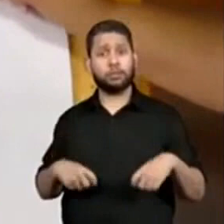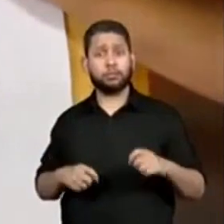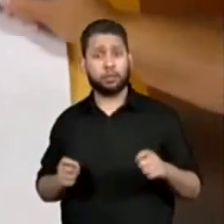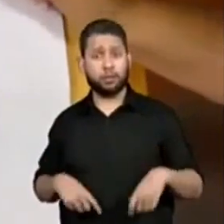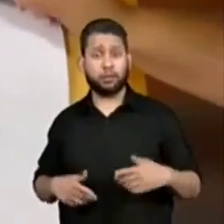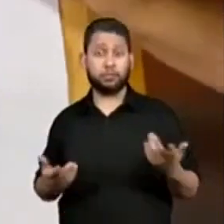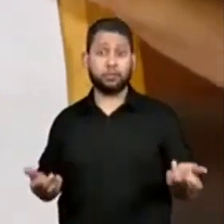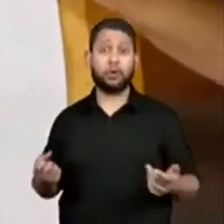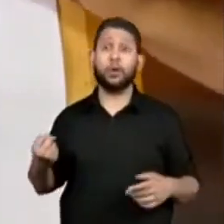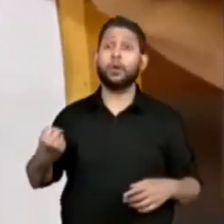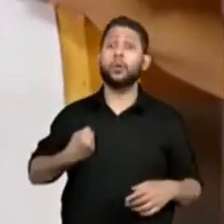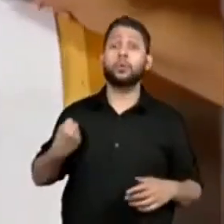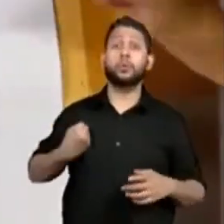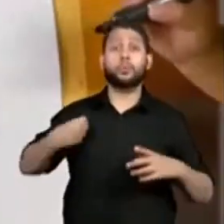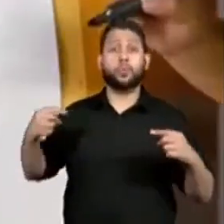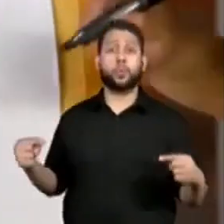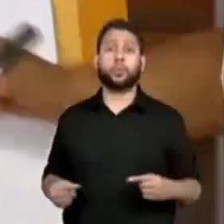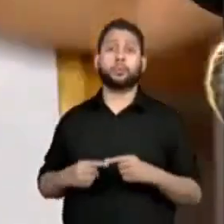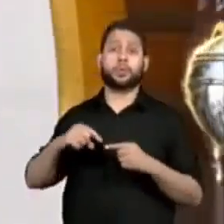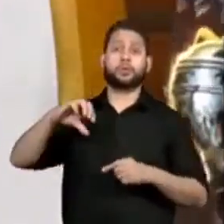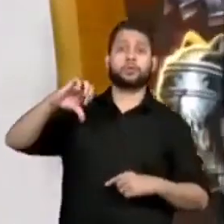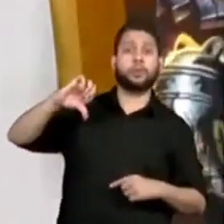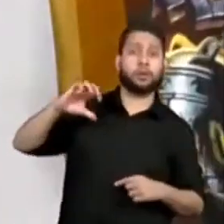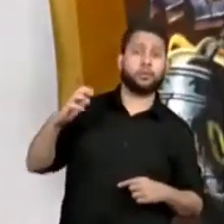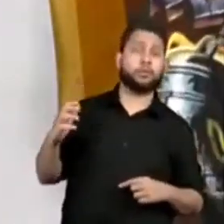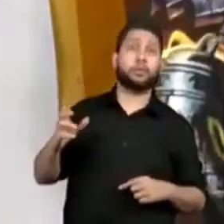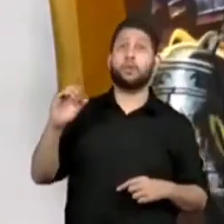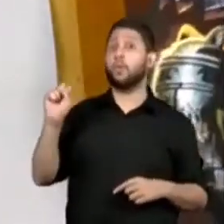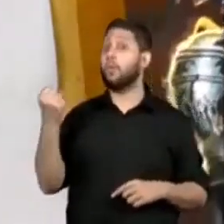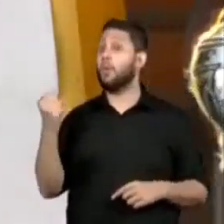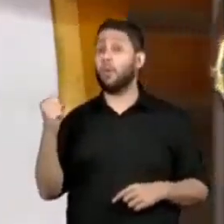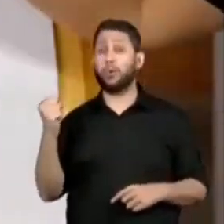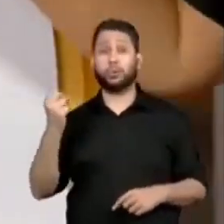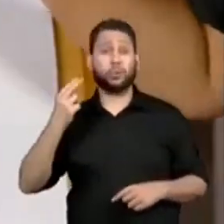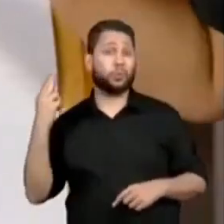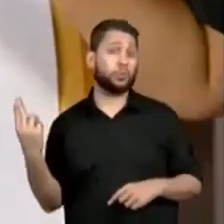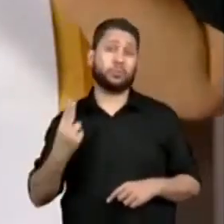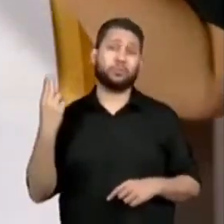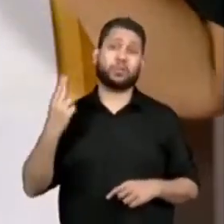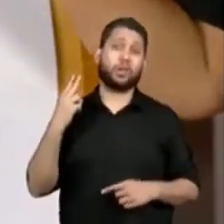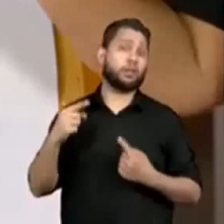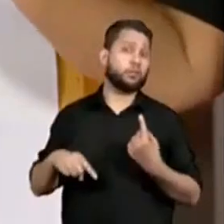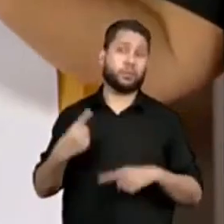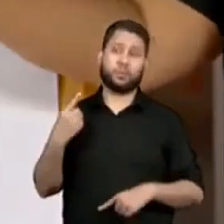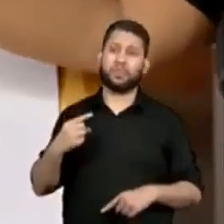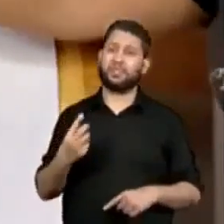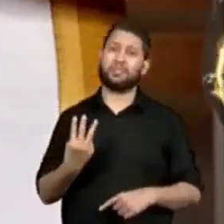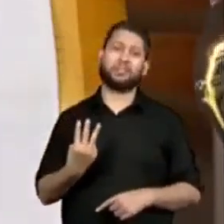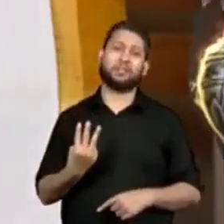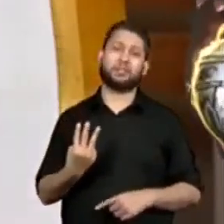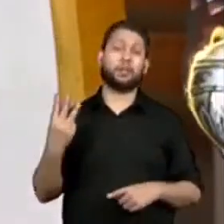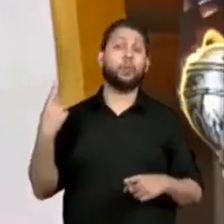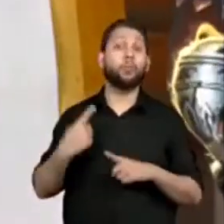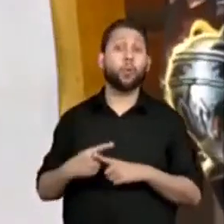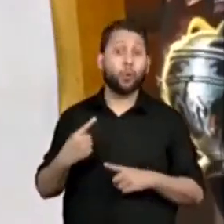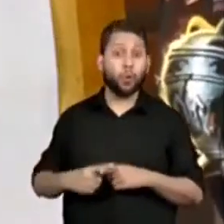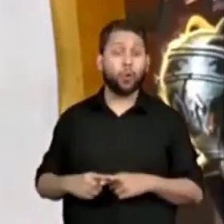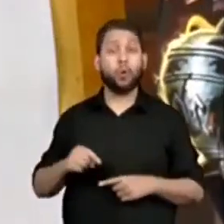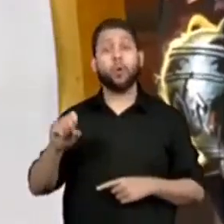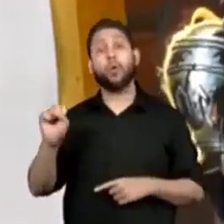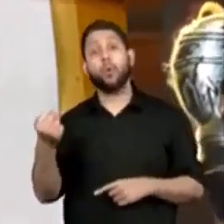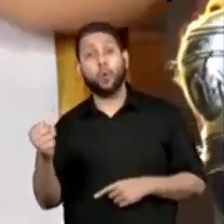os múltiplos de 3 18 ele não é o múltiplo de 3 porque ele só consegue